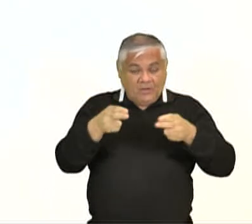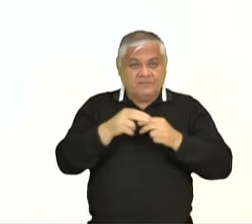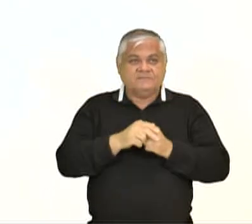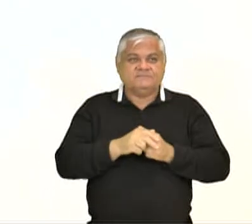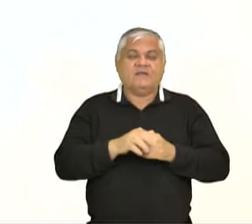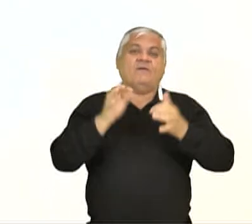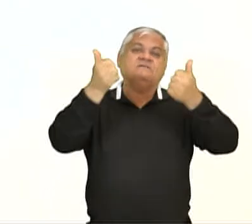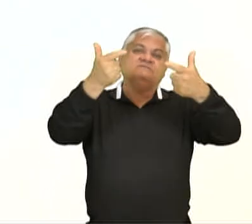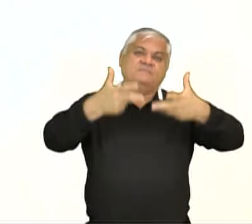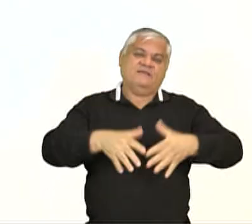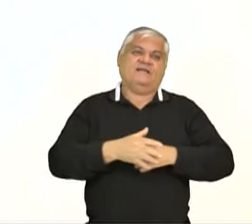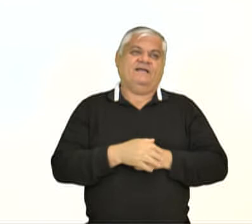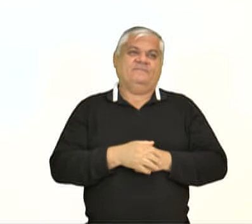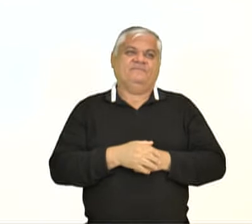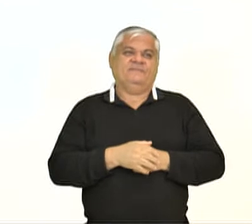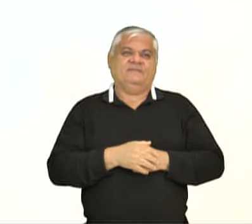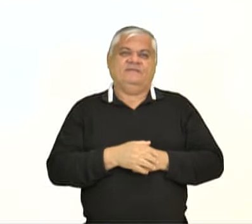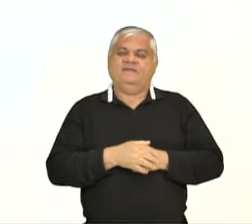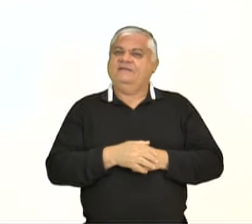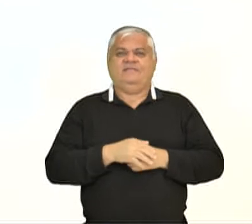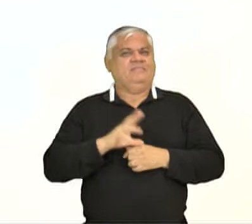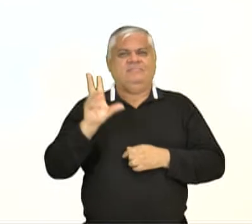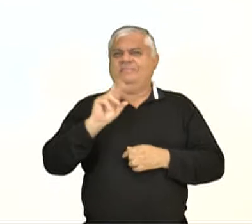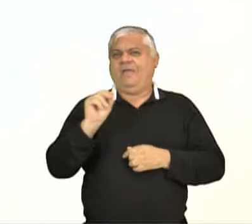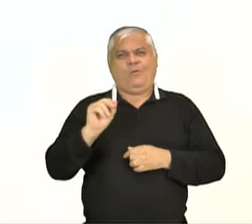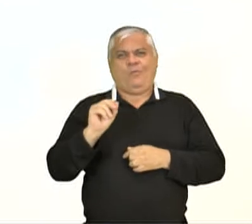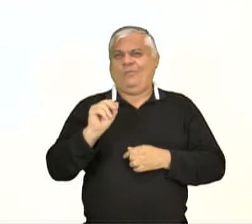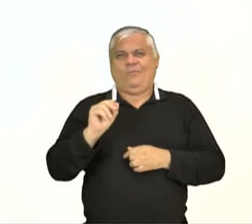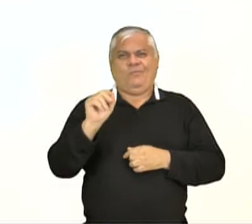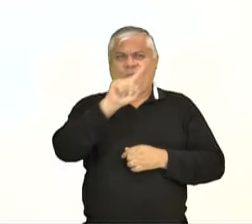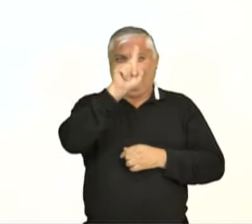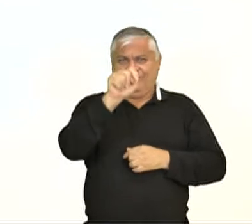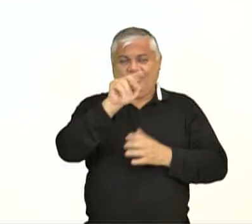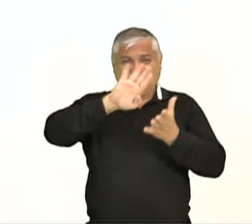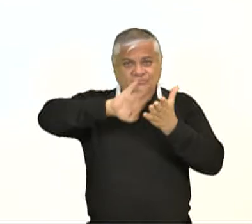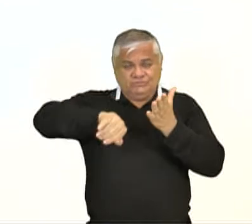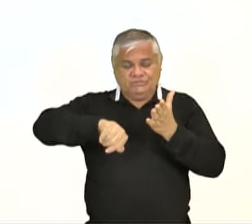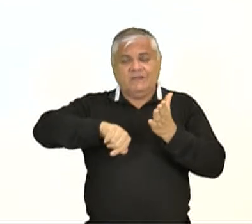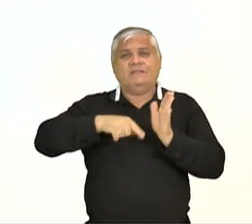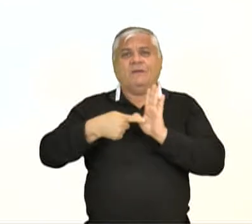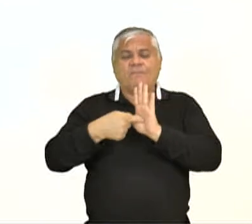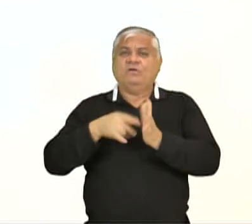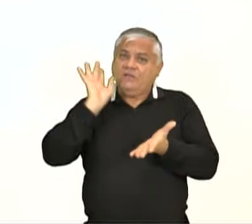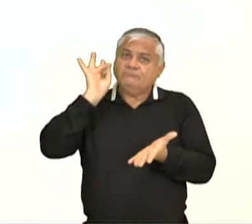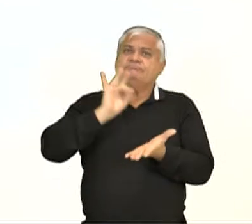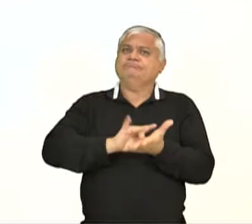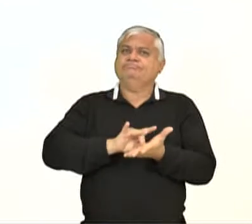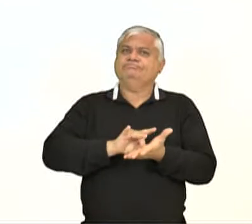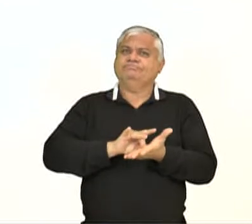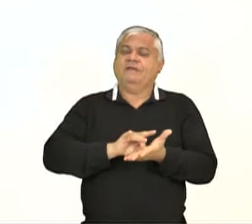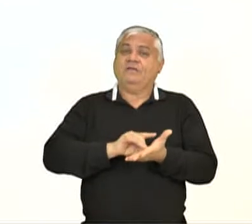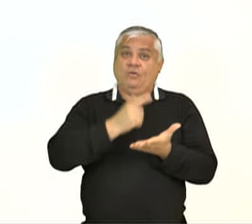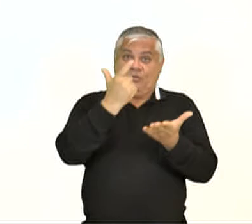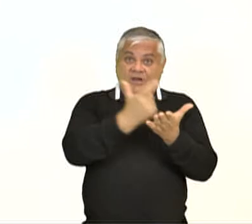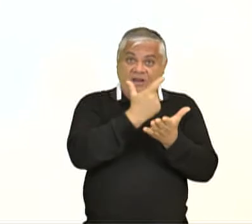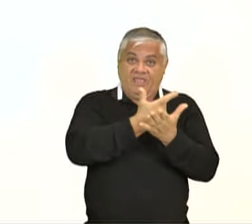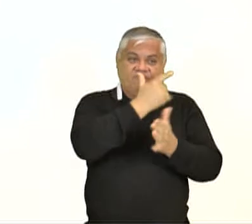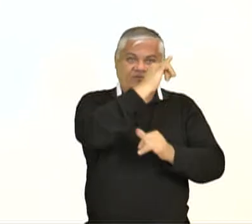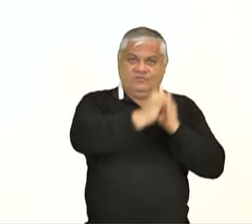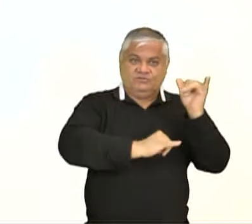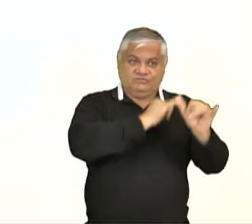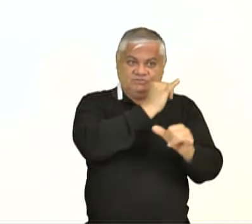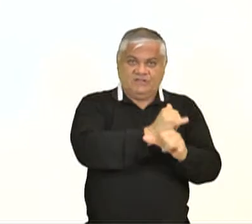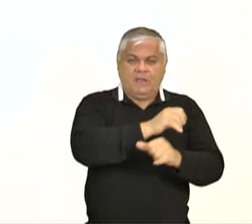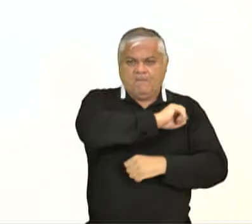tem que explicar, né? Então, a resposta seria não. Por quê? Indicaria uma afirmação de que os livros digitais